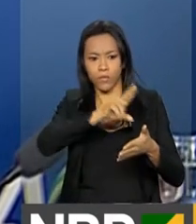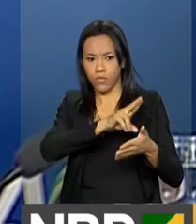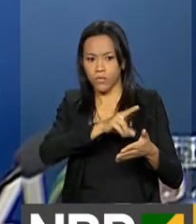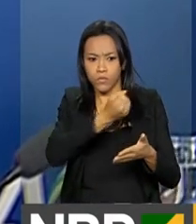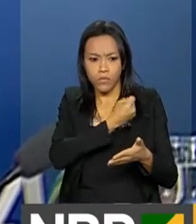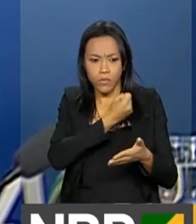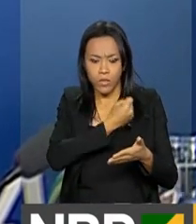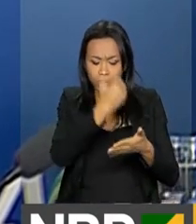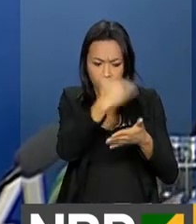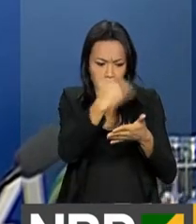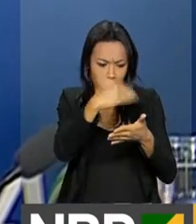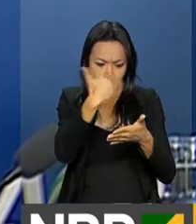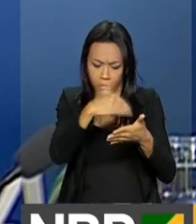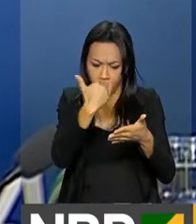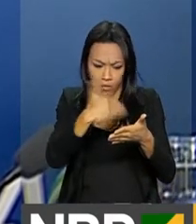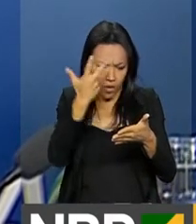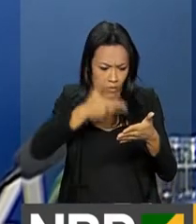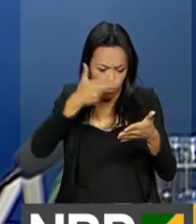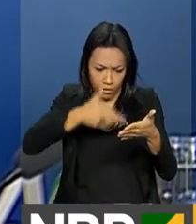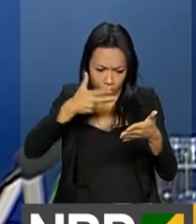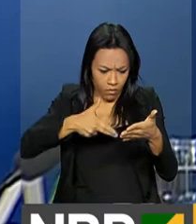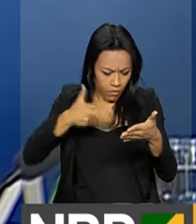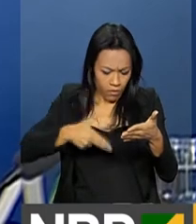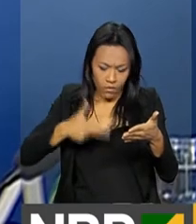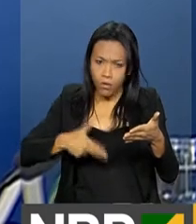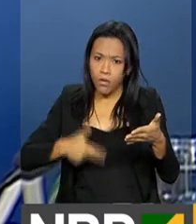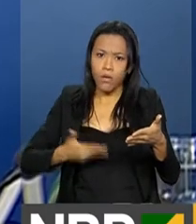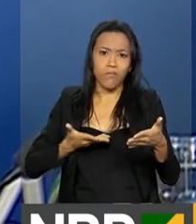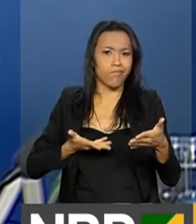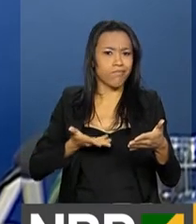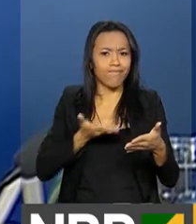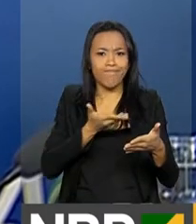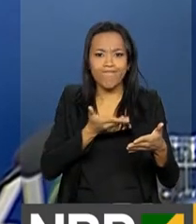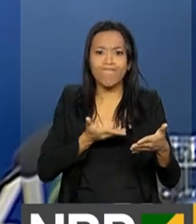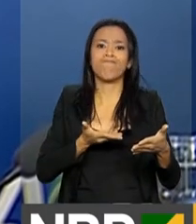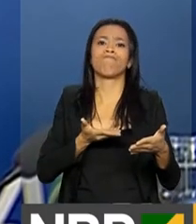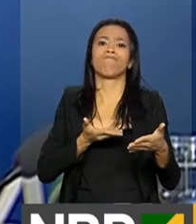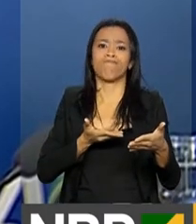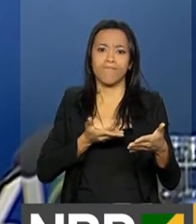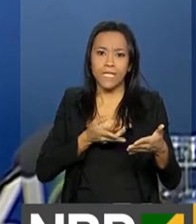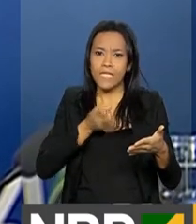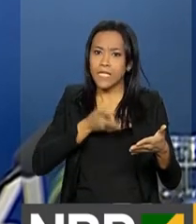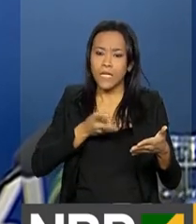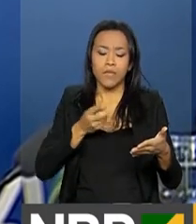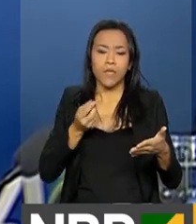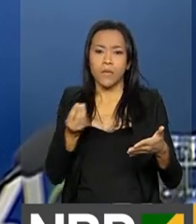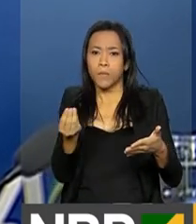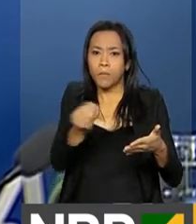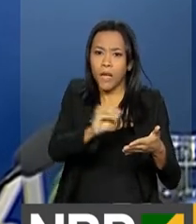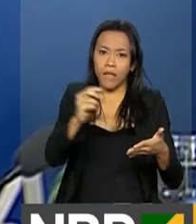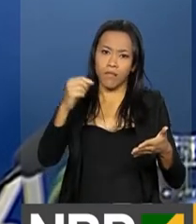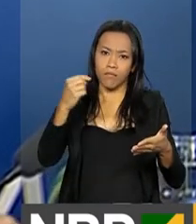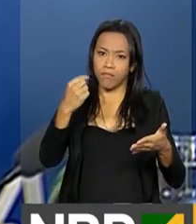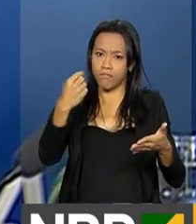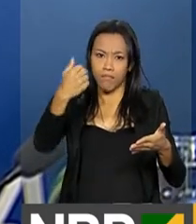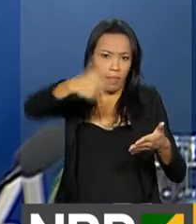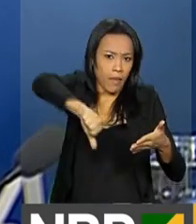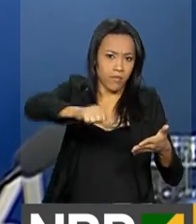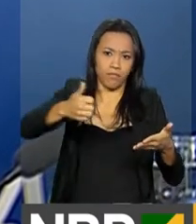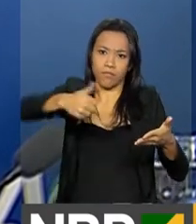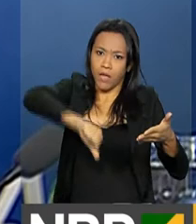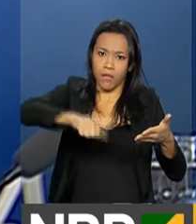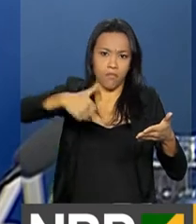de ações que se repetiam e que ganhavam sempre a negativa do Tribunal de Justiça.